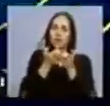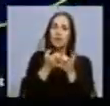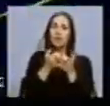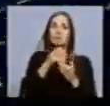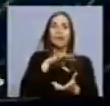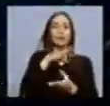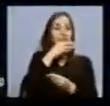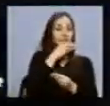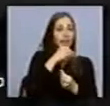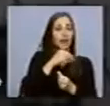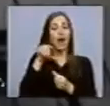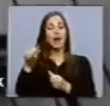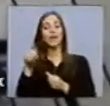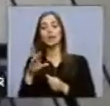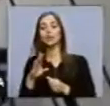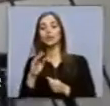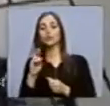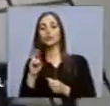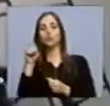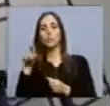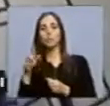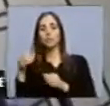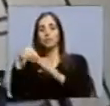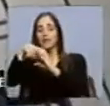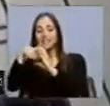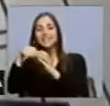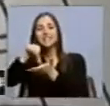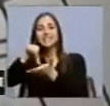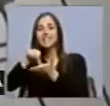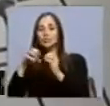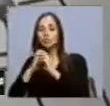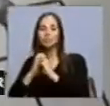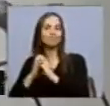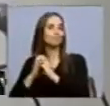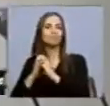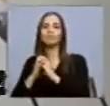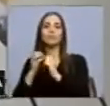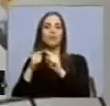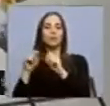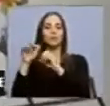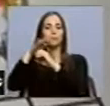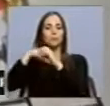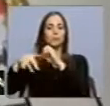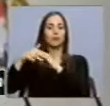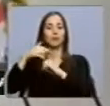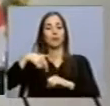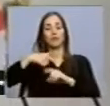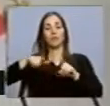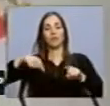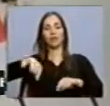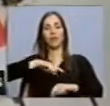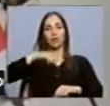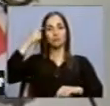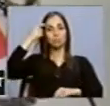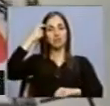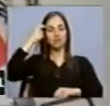núcleo, vem de zonas mais acima do núcleo. E, portanto, é também algo diferente daquilo que nós estávamos à espera de encontrar